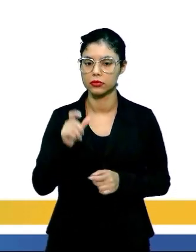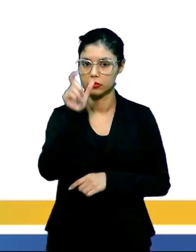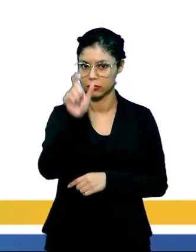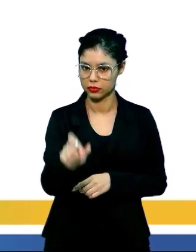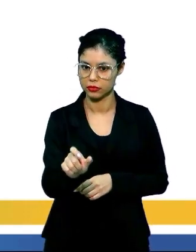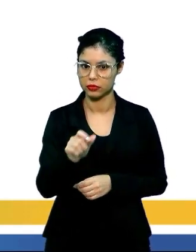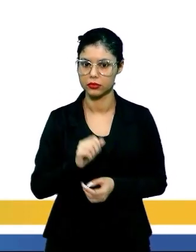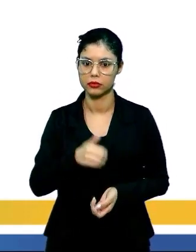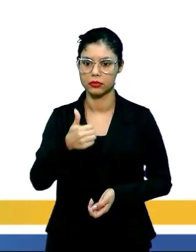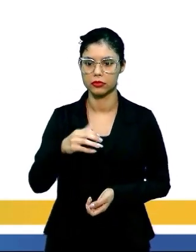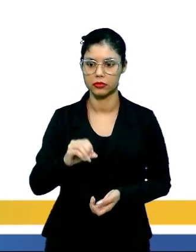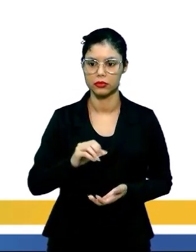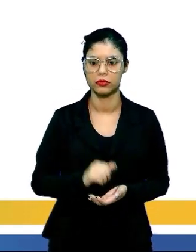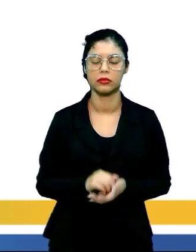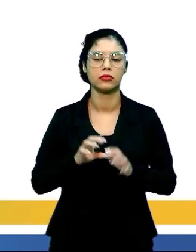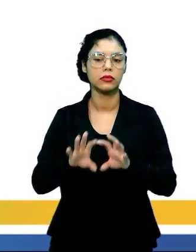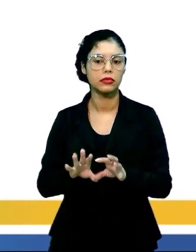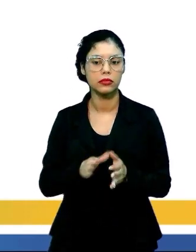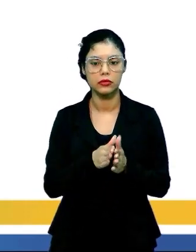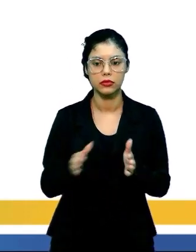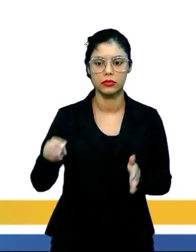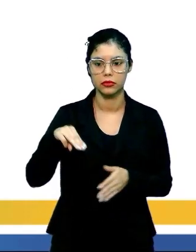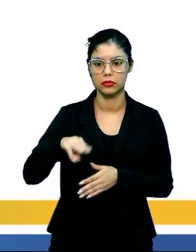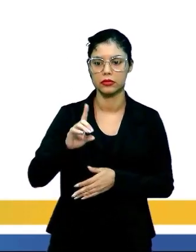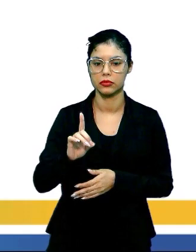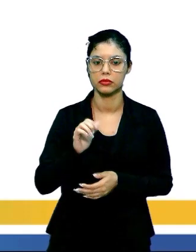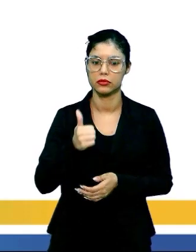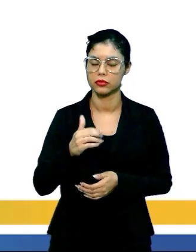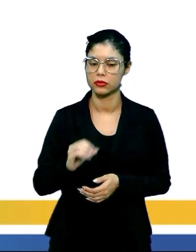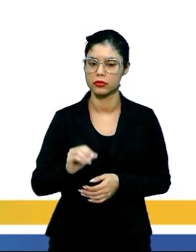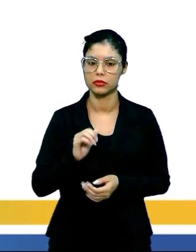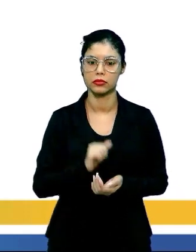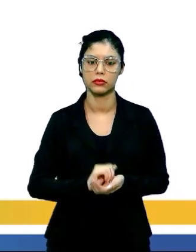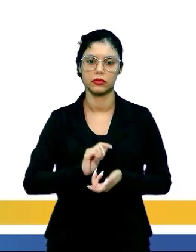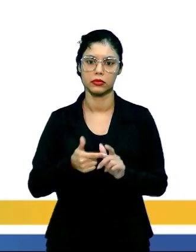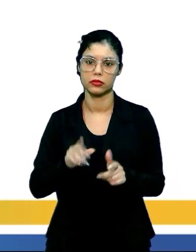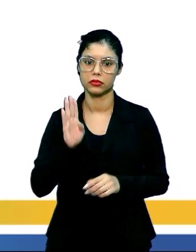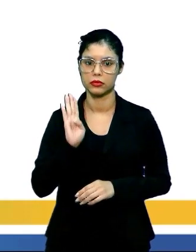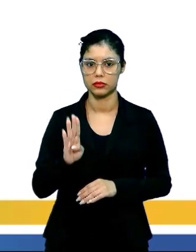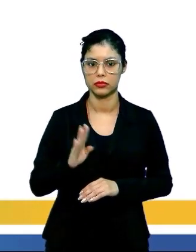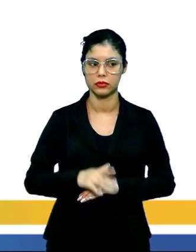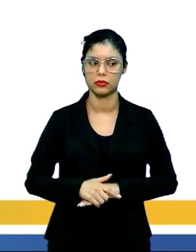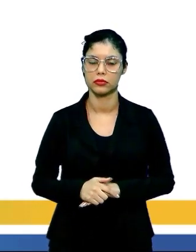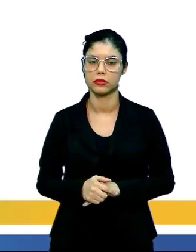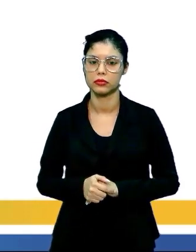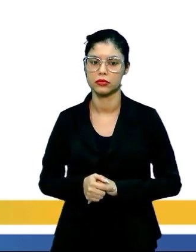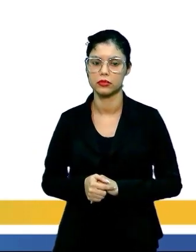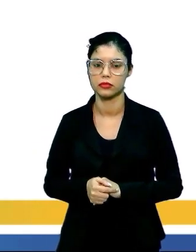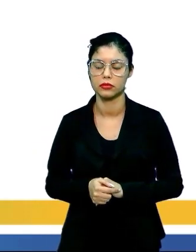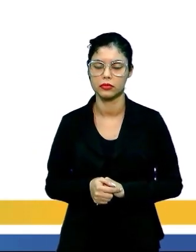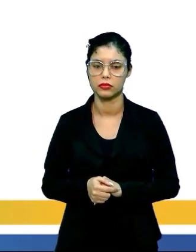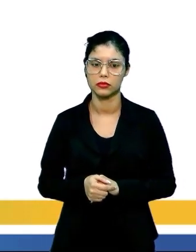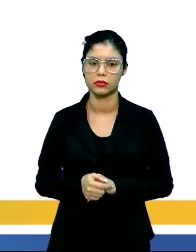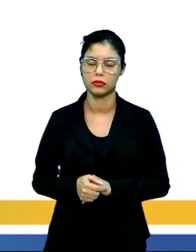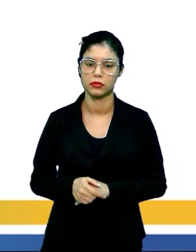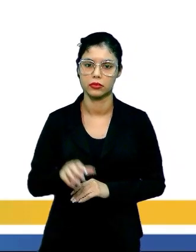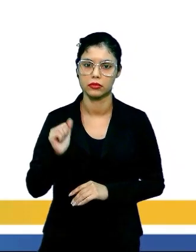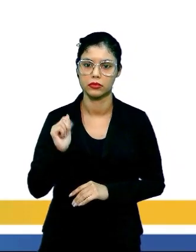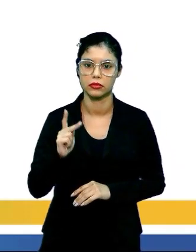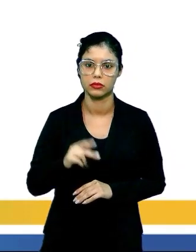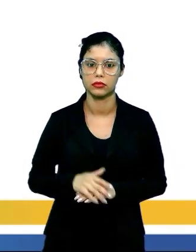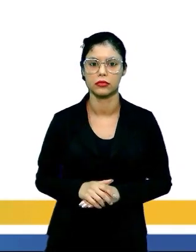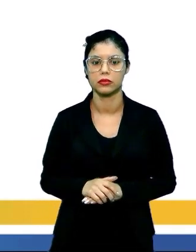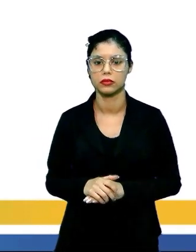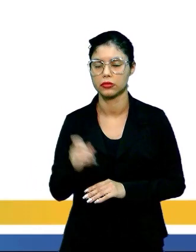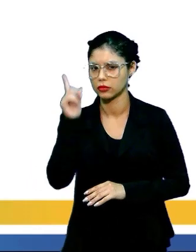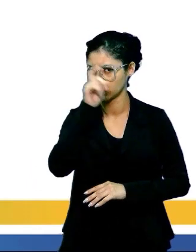central? 19. Logo, a mediana nesse caso é 19 e o gabarito é a letra B. Ok?